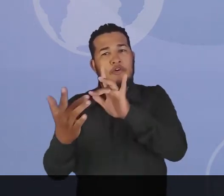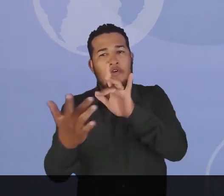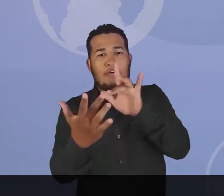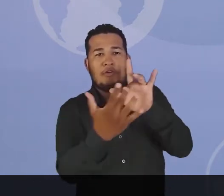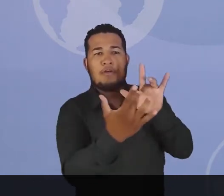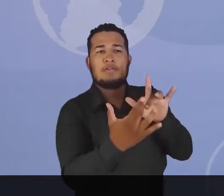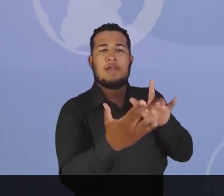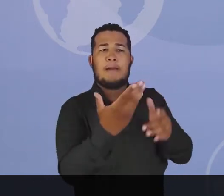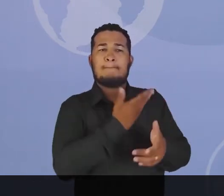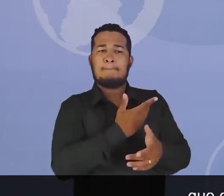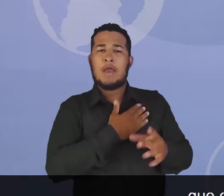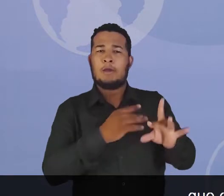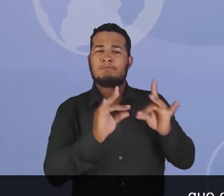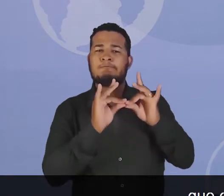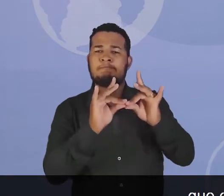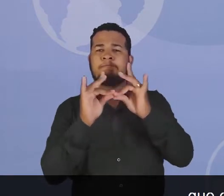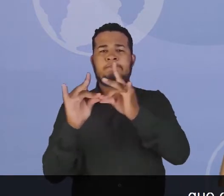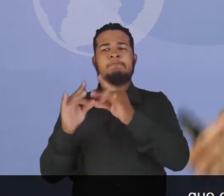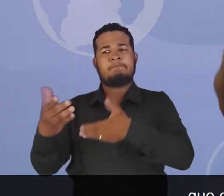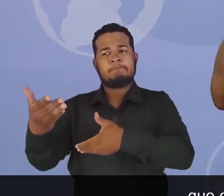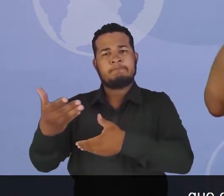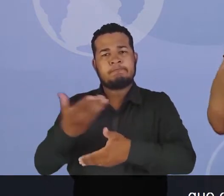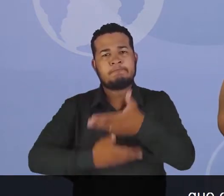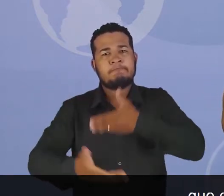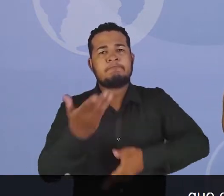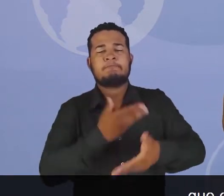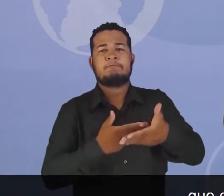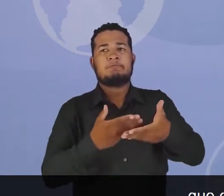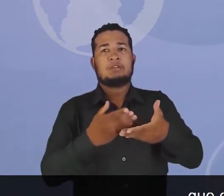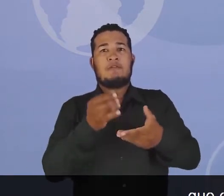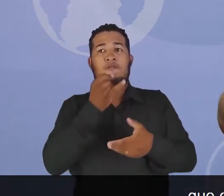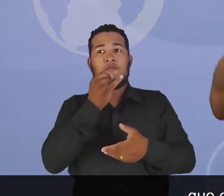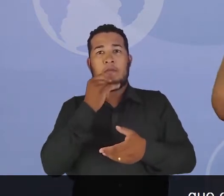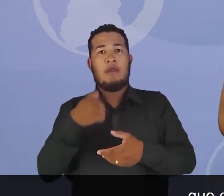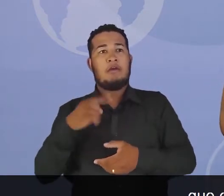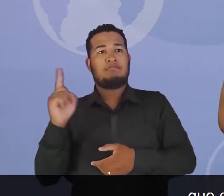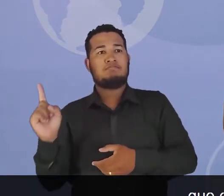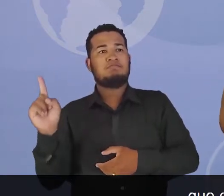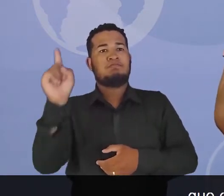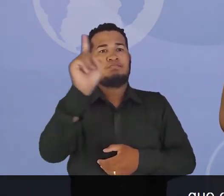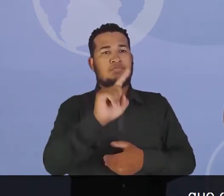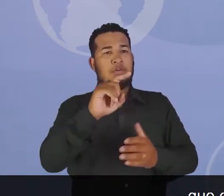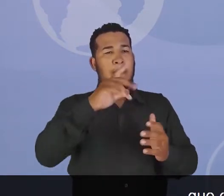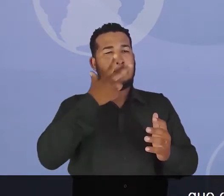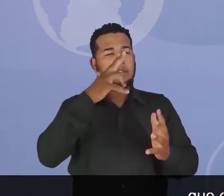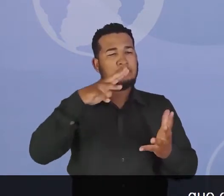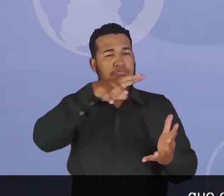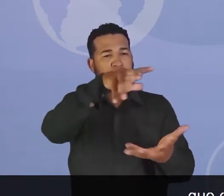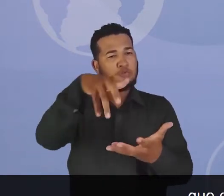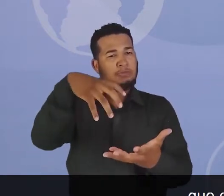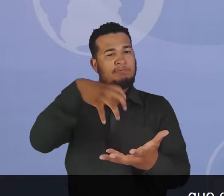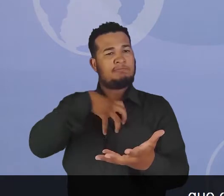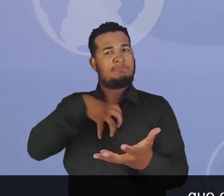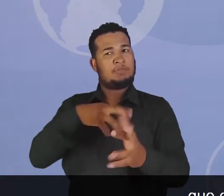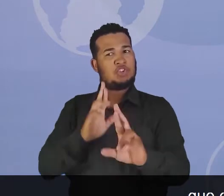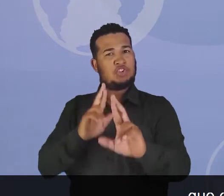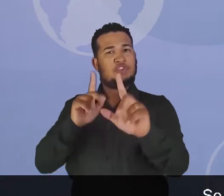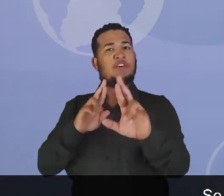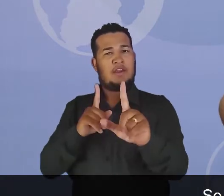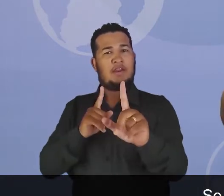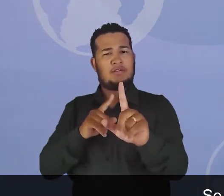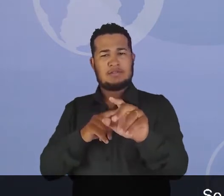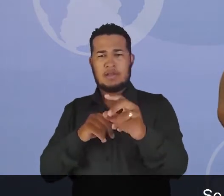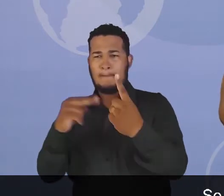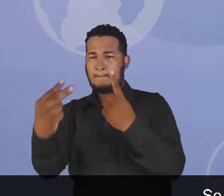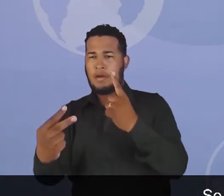nossos amigos que eu sou apresentado a um mundo que é diferente do meu. Se